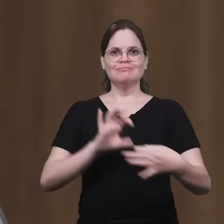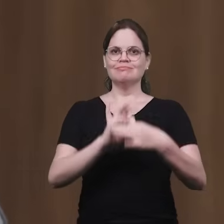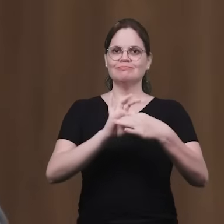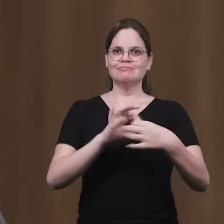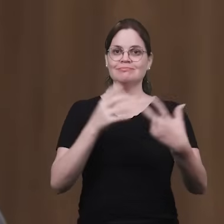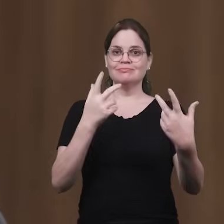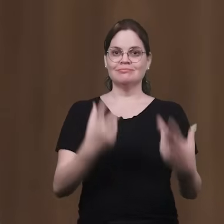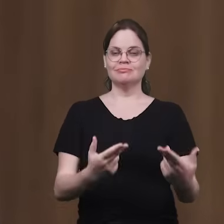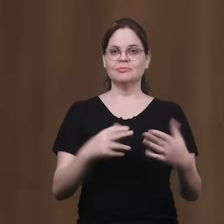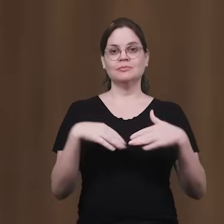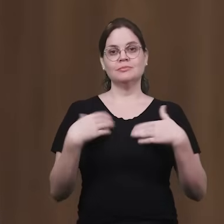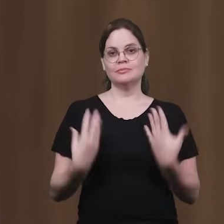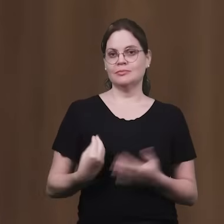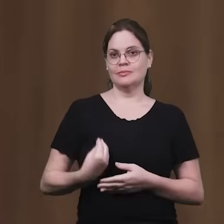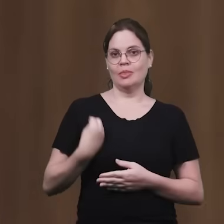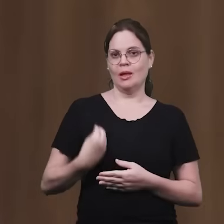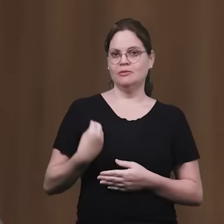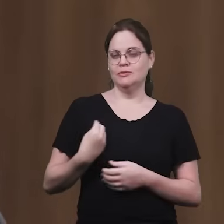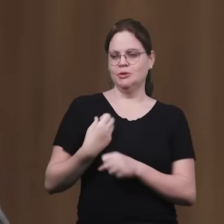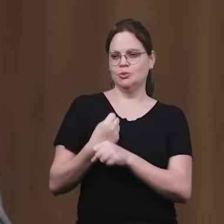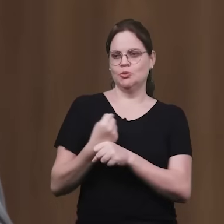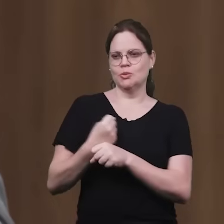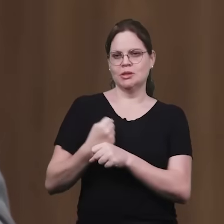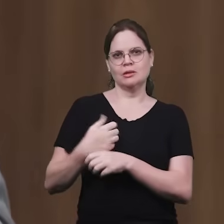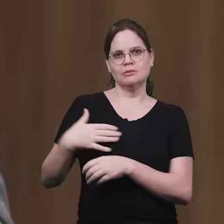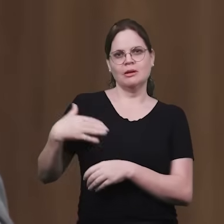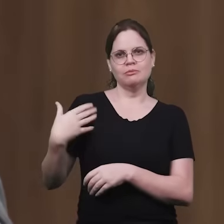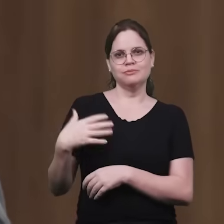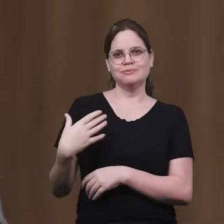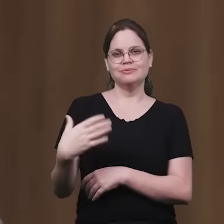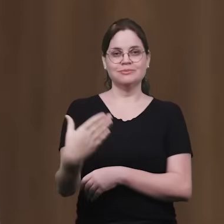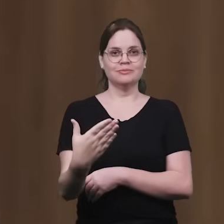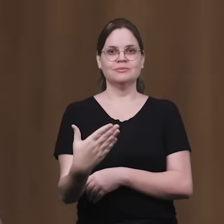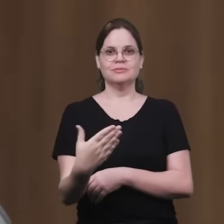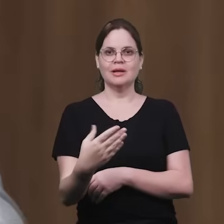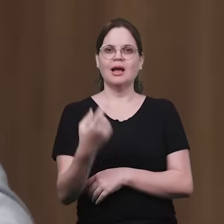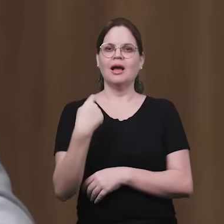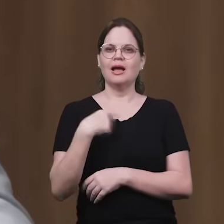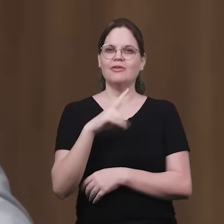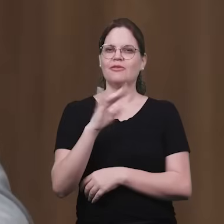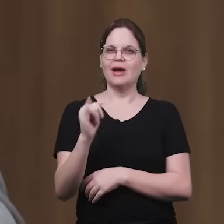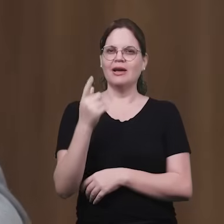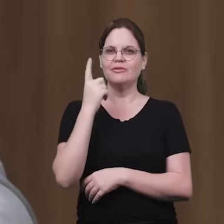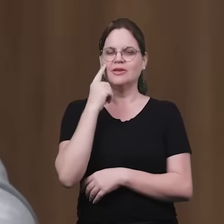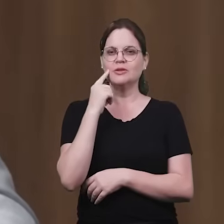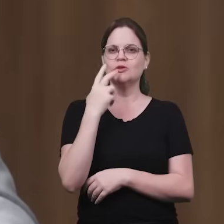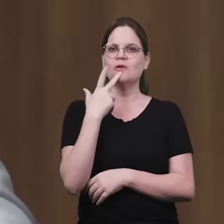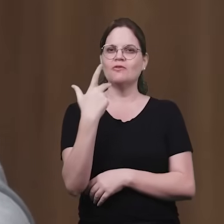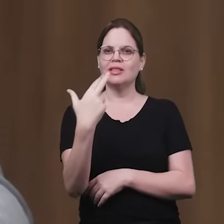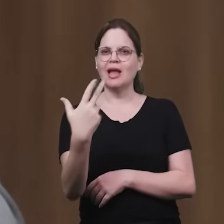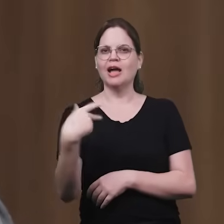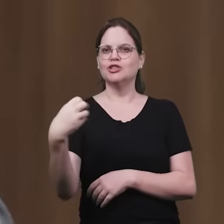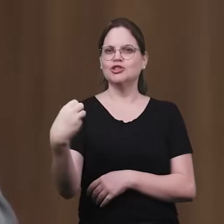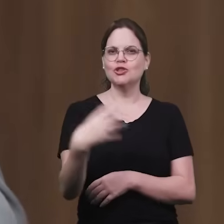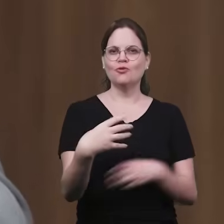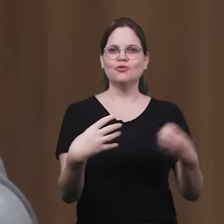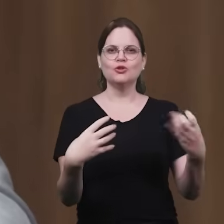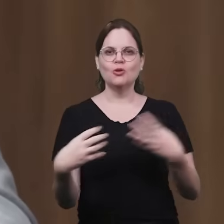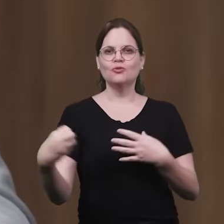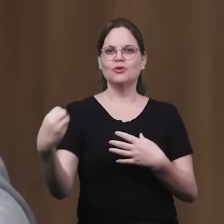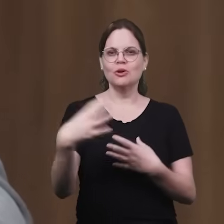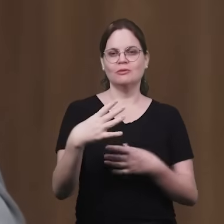né, ao longo desses anos, e cada vez de maneira mais rápida, impõe muitas mudanças, muitas novidades, muitas